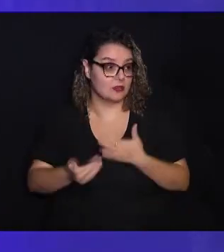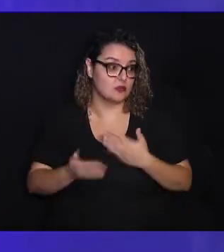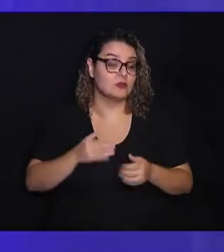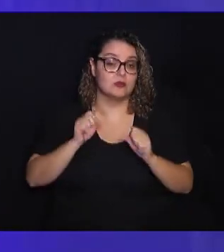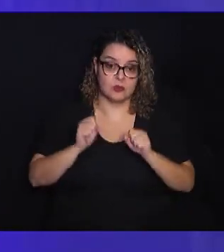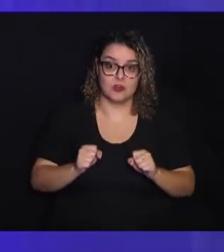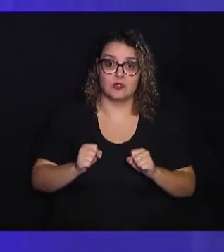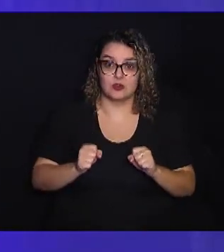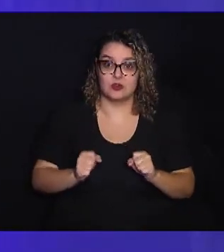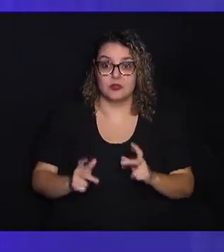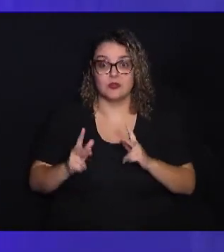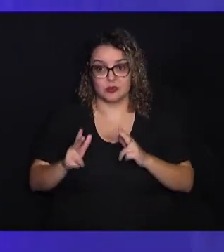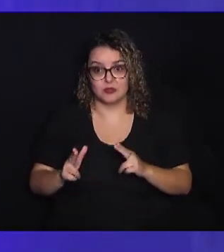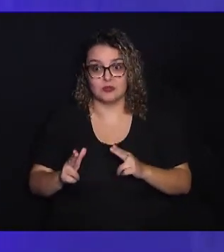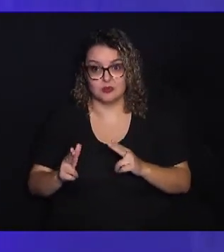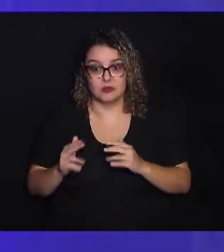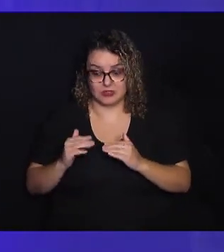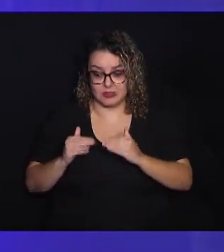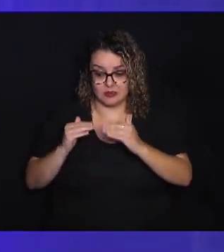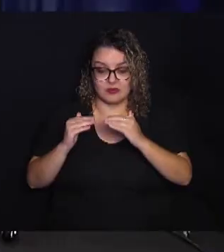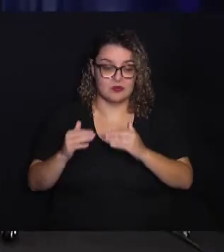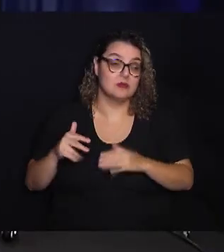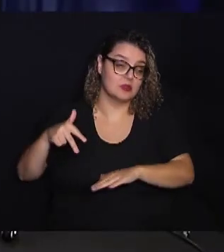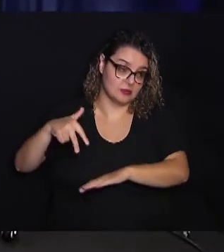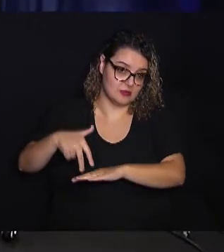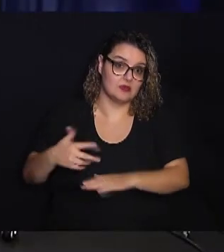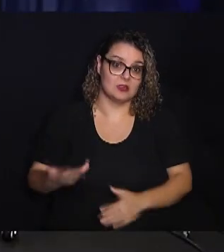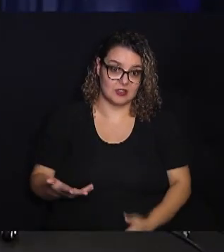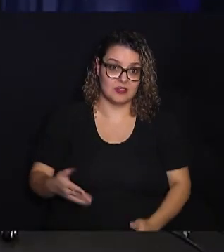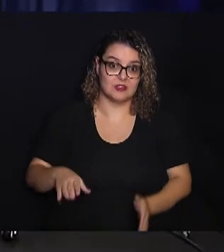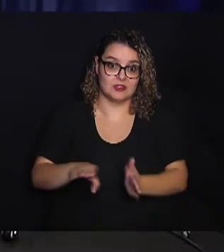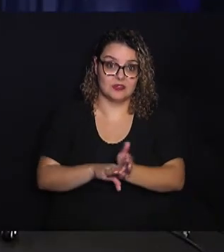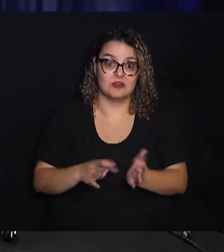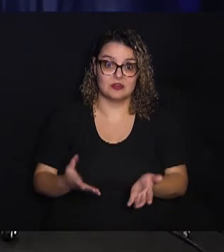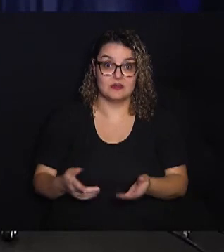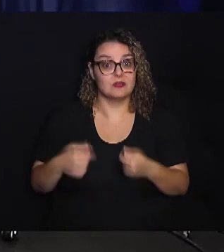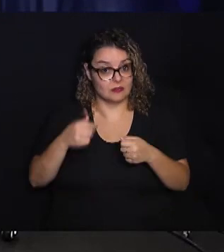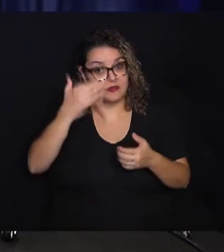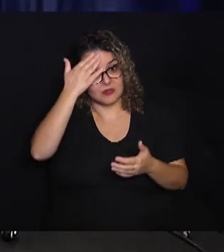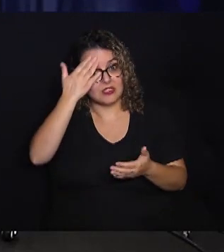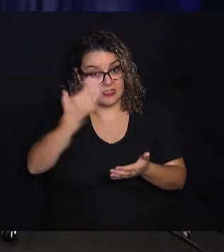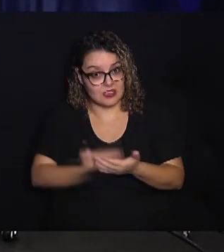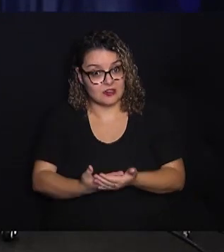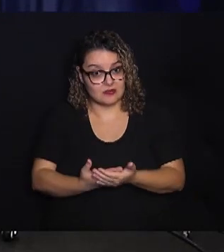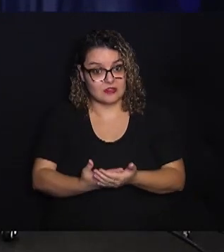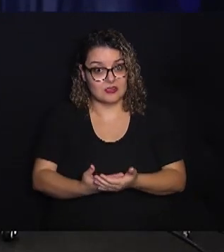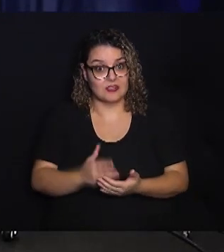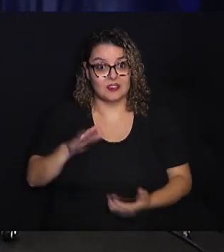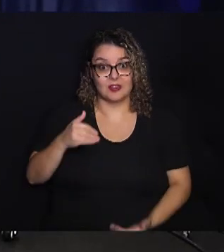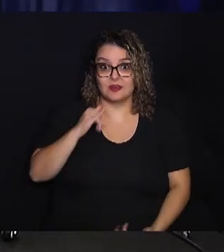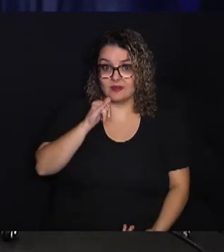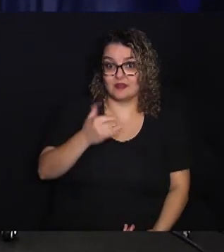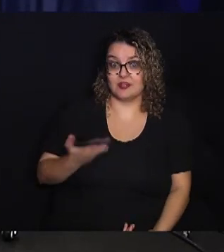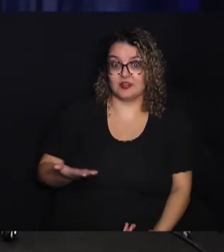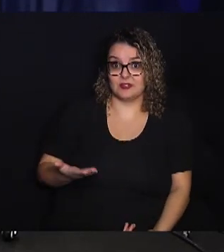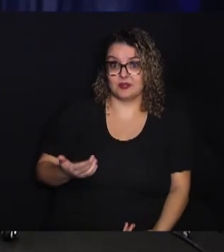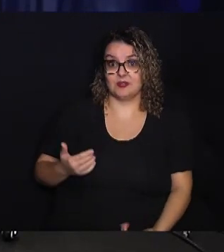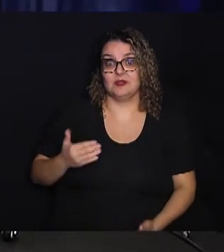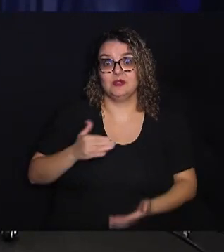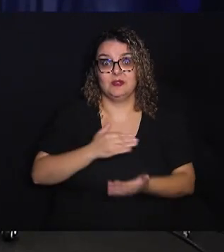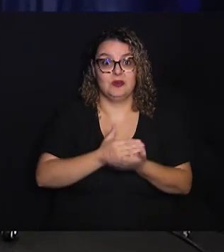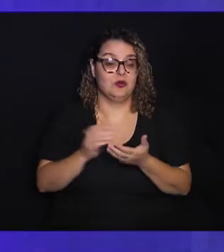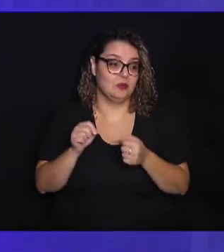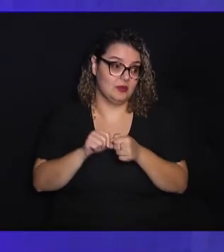chegar no estágio que ele, né, chegou. É preciso Sim. acreditar. E ele, quando dizia assim, eu comecei a